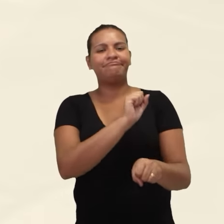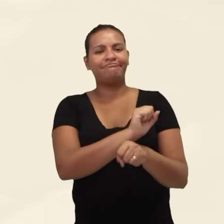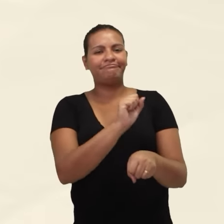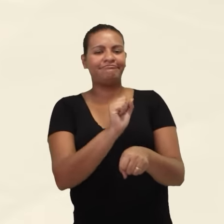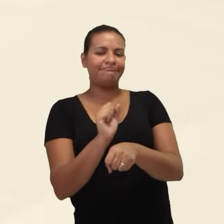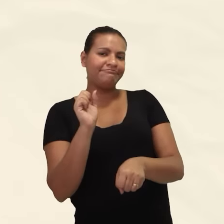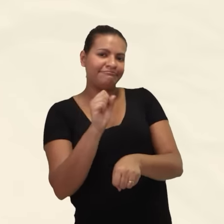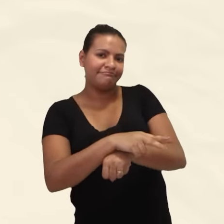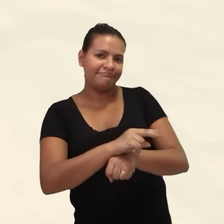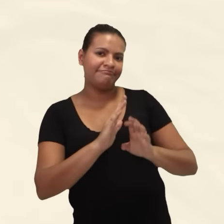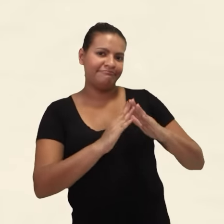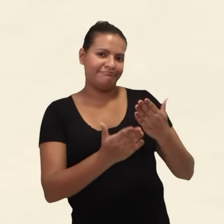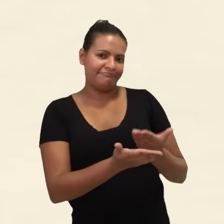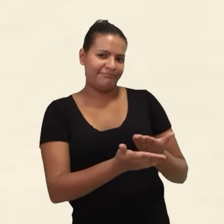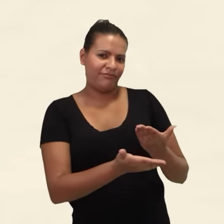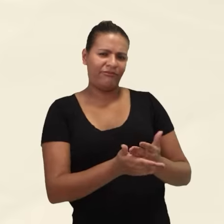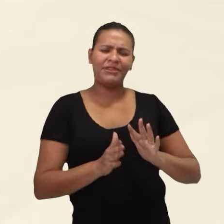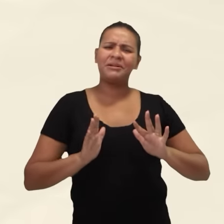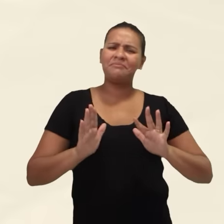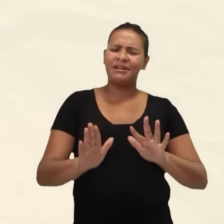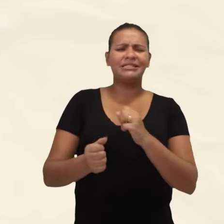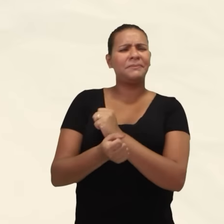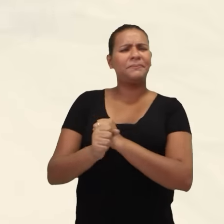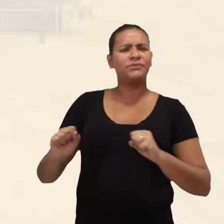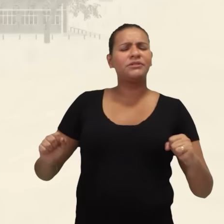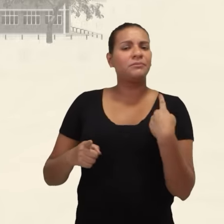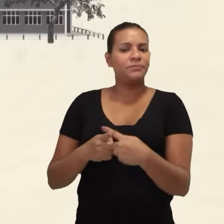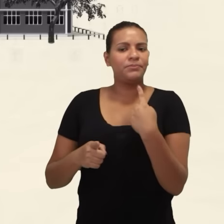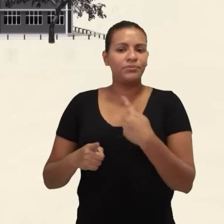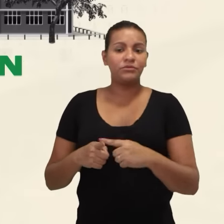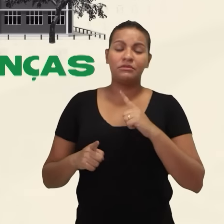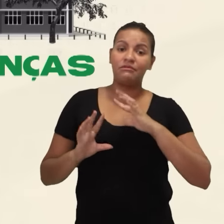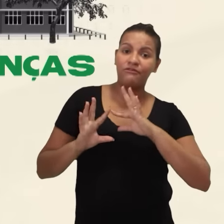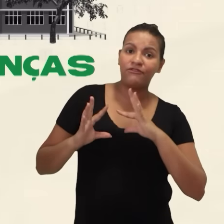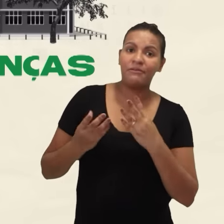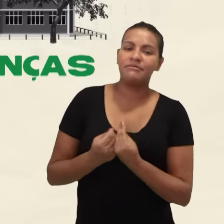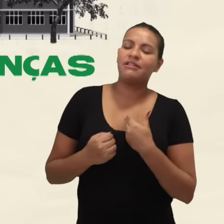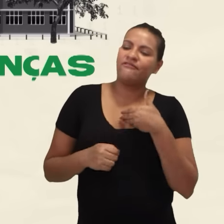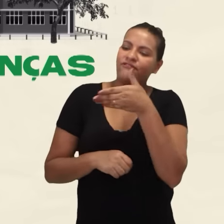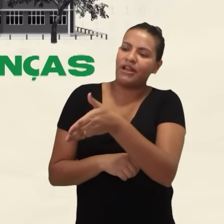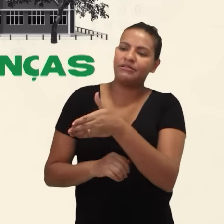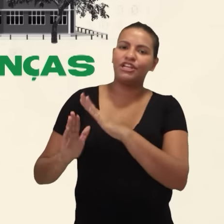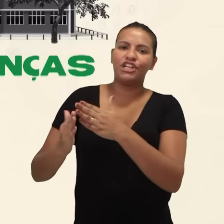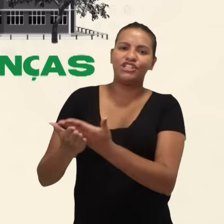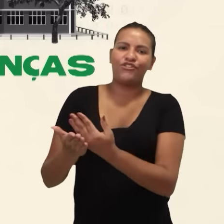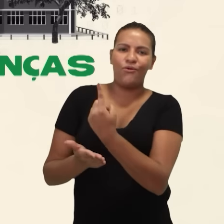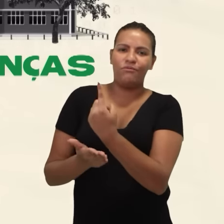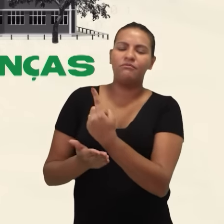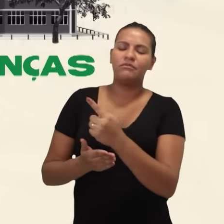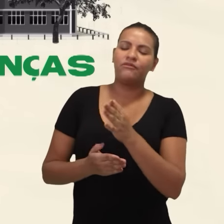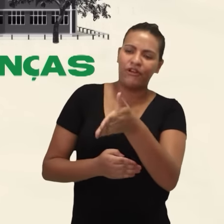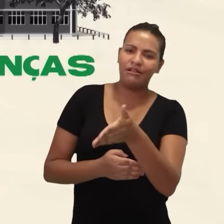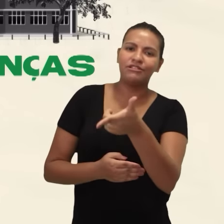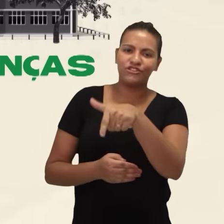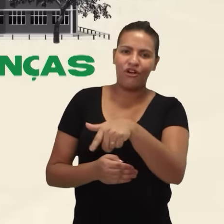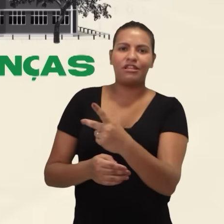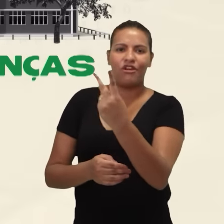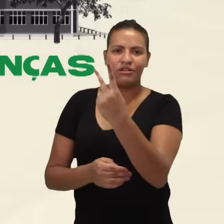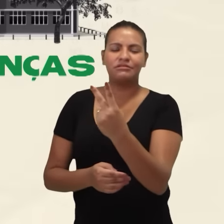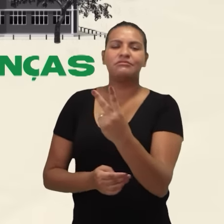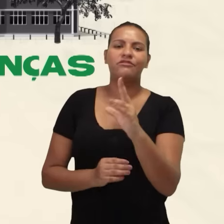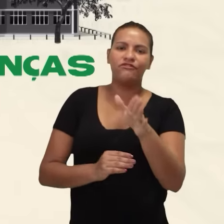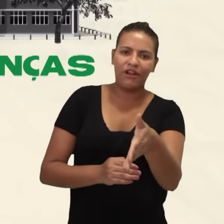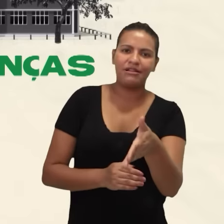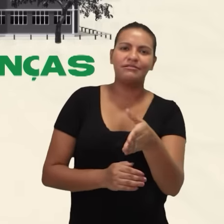espera de uma vaga. Esse número era maior que a demanda real, já que muitas famílias buscavam vaga em mais de uma